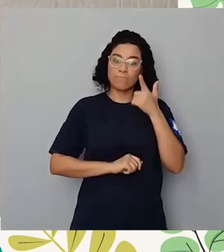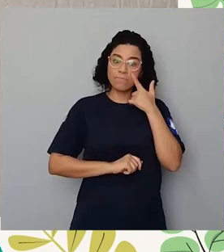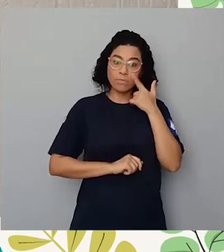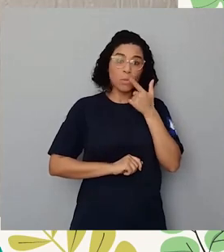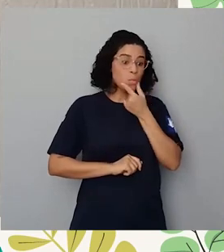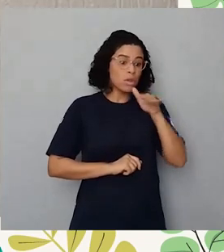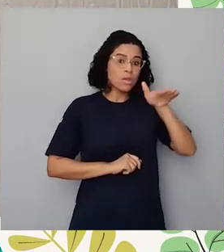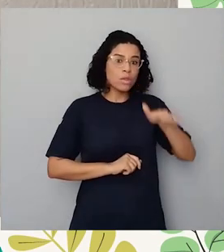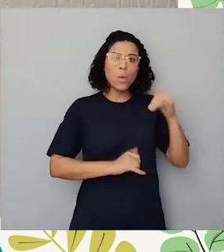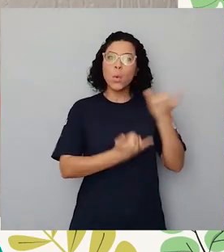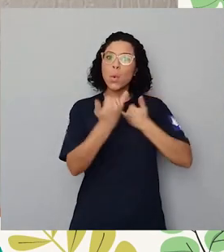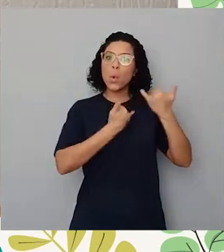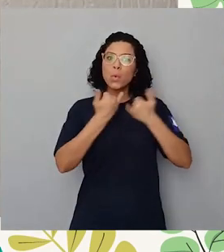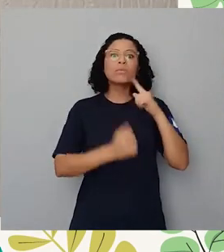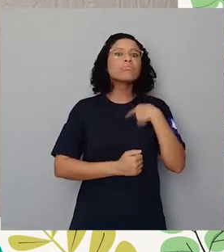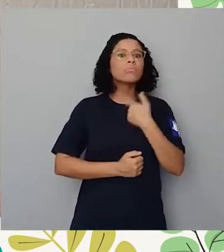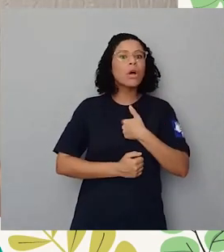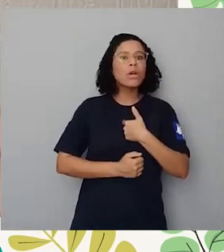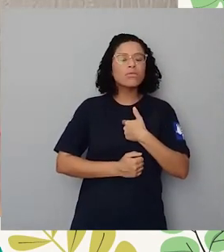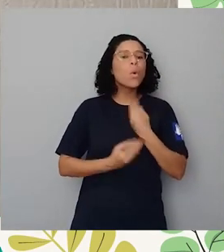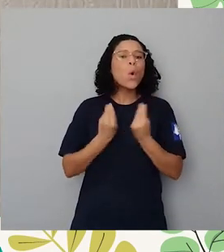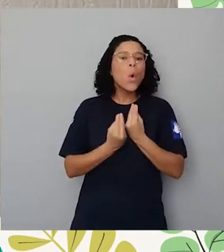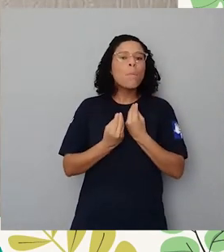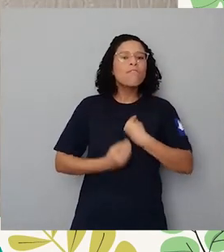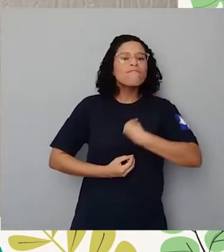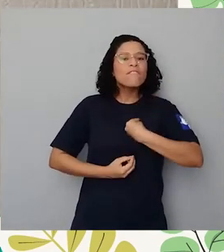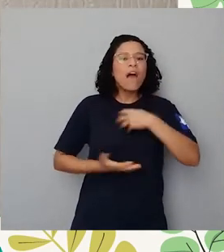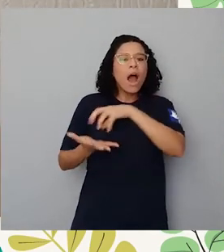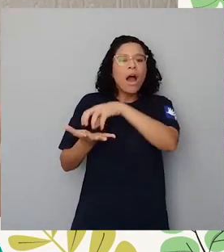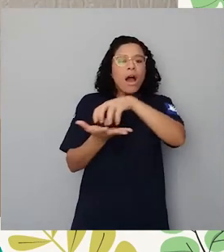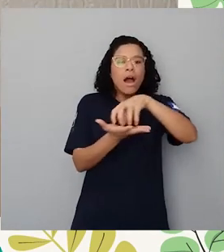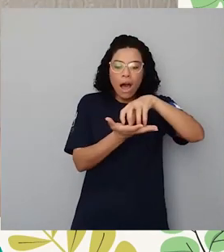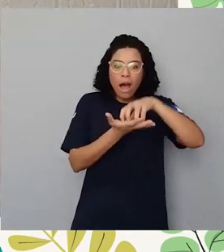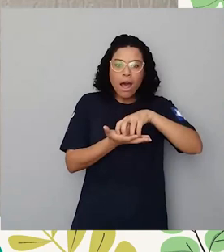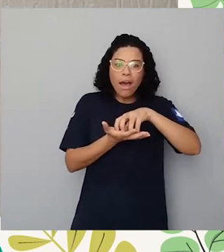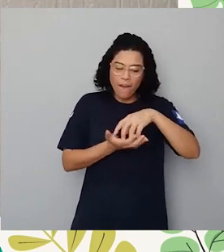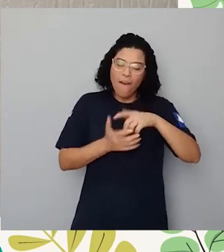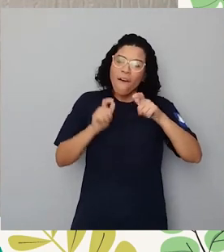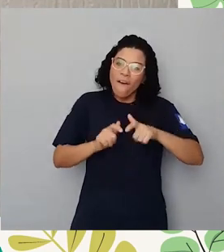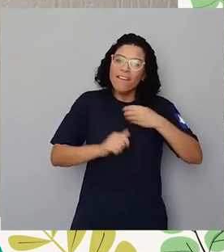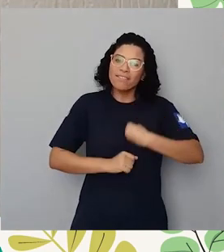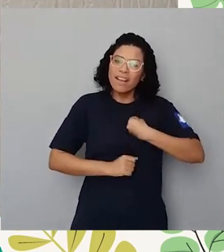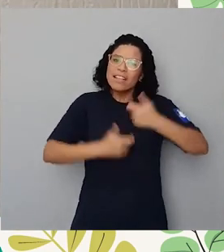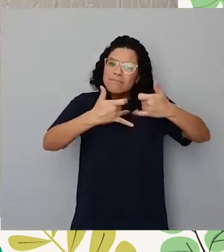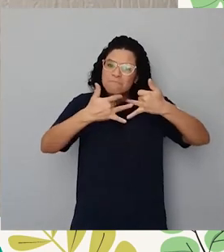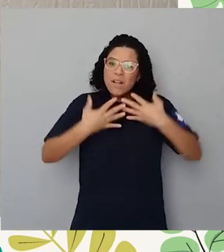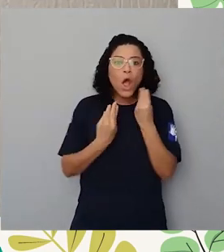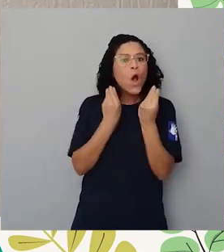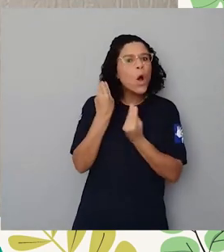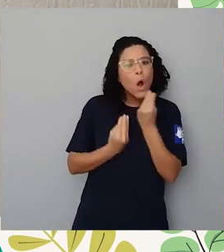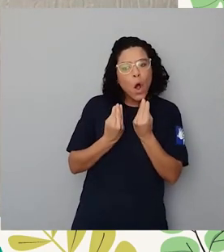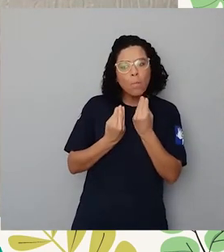Cabá nos conta bastante sobre a aldeia dele, a aldeia lá onde ele mora. Ele fala como são